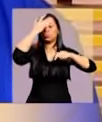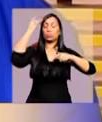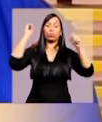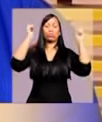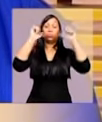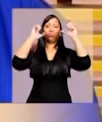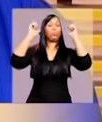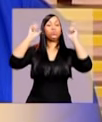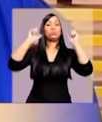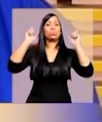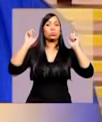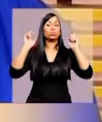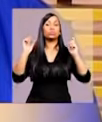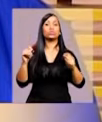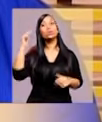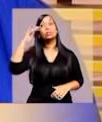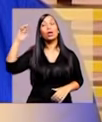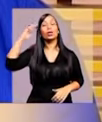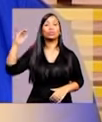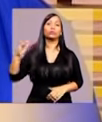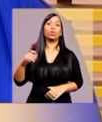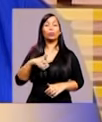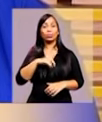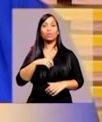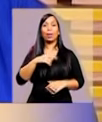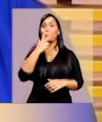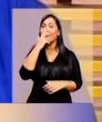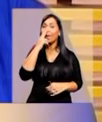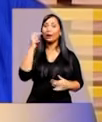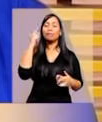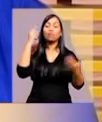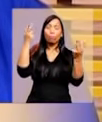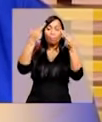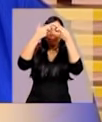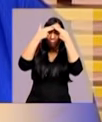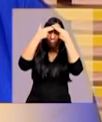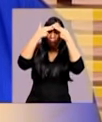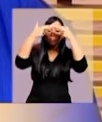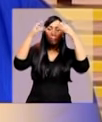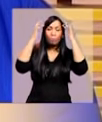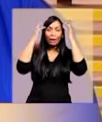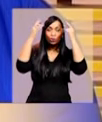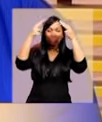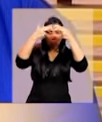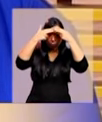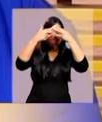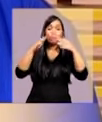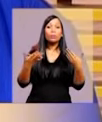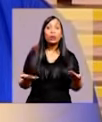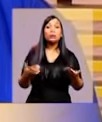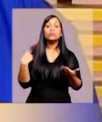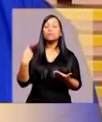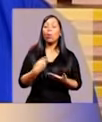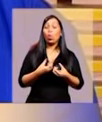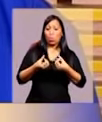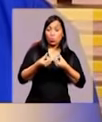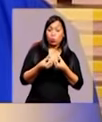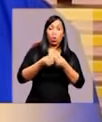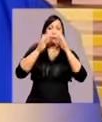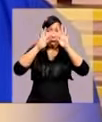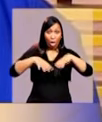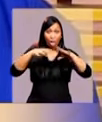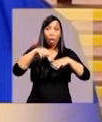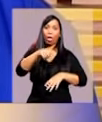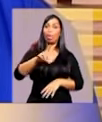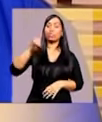alguém que acordou dessa ilusão que gera os aprisionamentos mentais. Então nós não idolatramos Buda